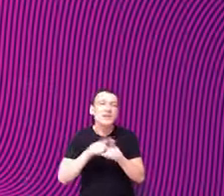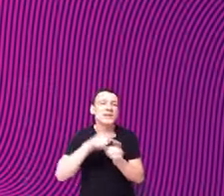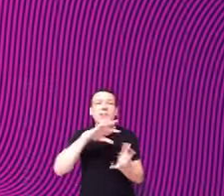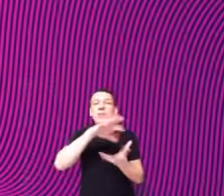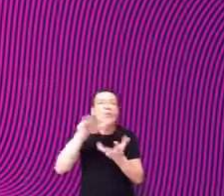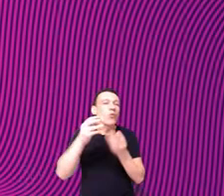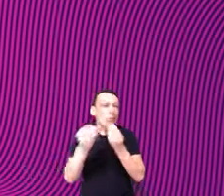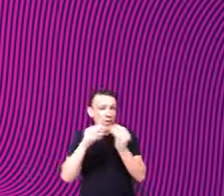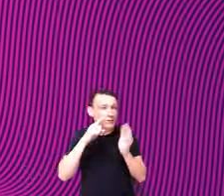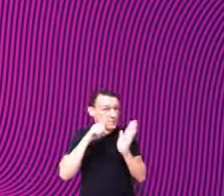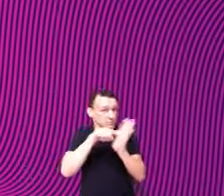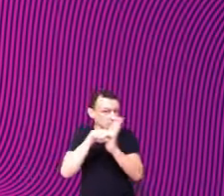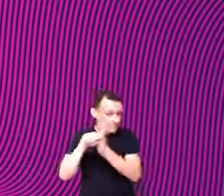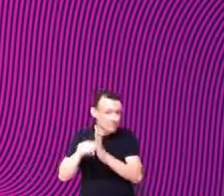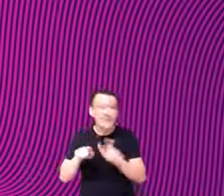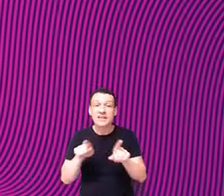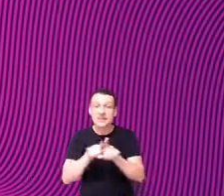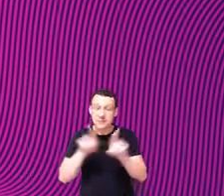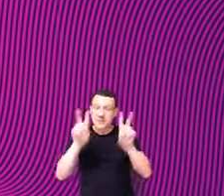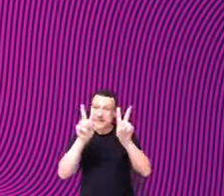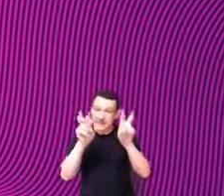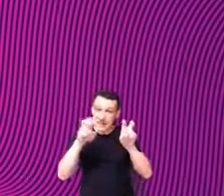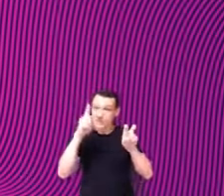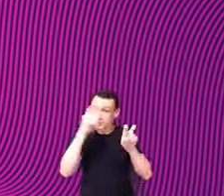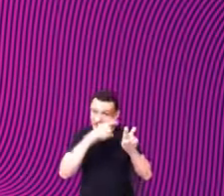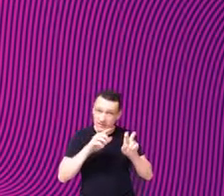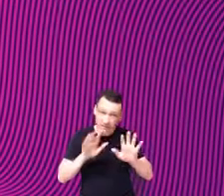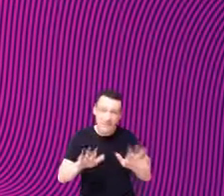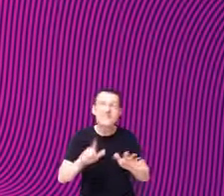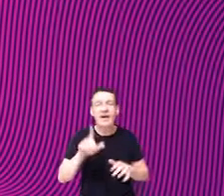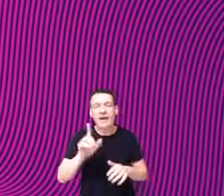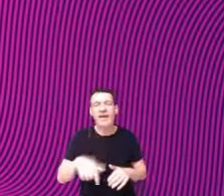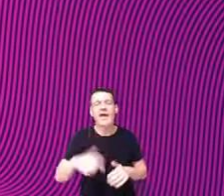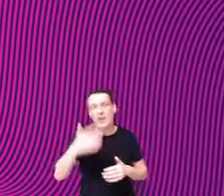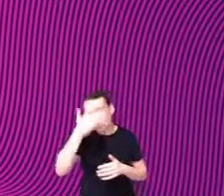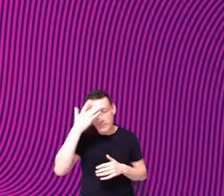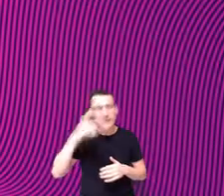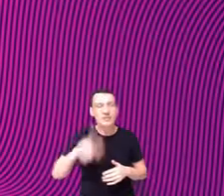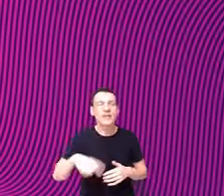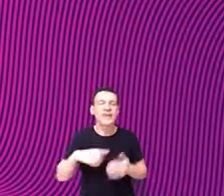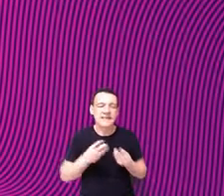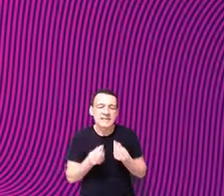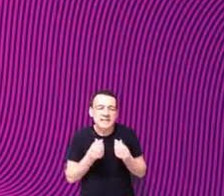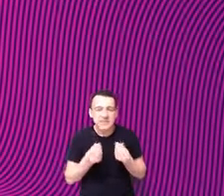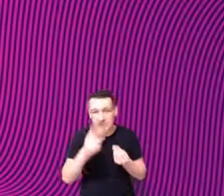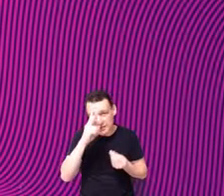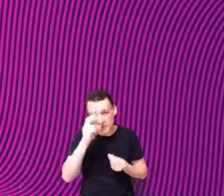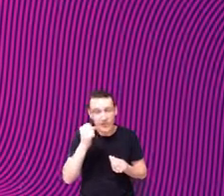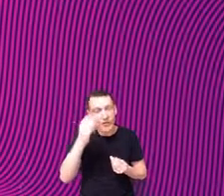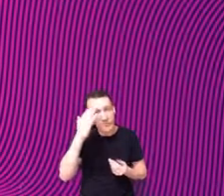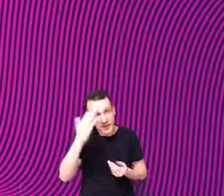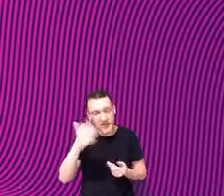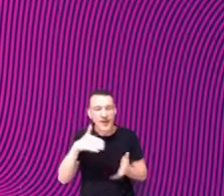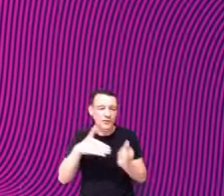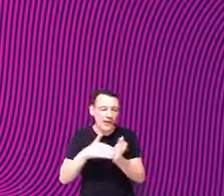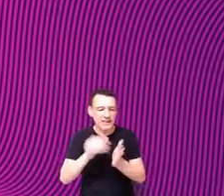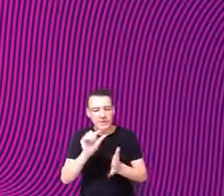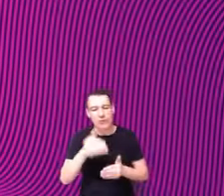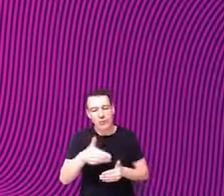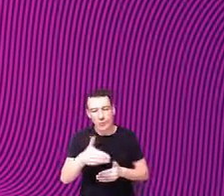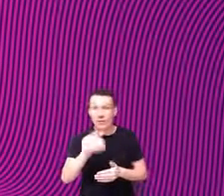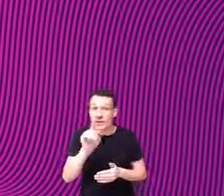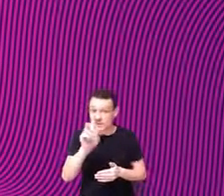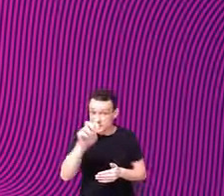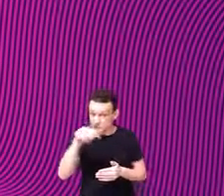tema um pouquinho difícil, que são os pacientes hipersensibilizados. Muito obrigada e até logo, até daqui a 15